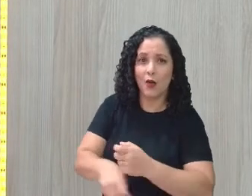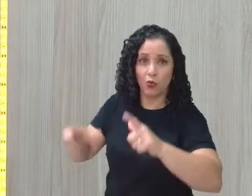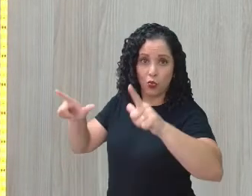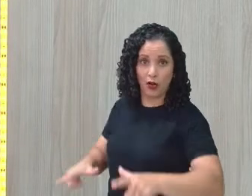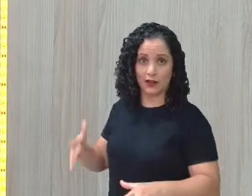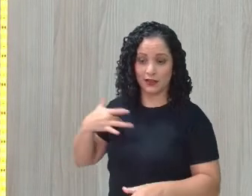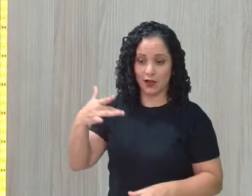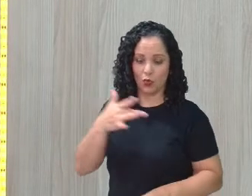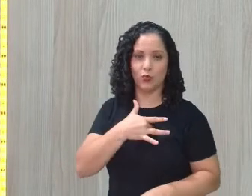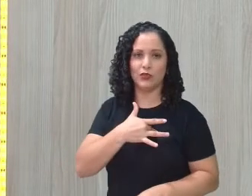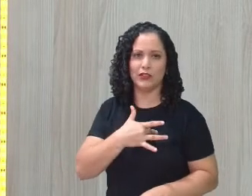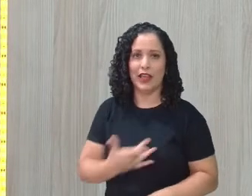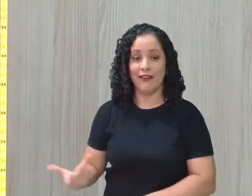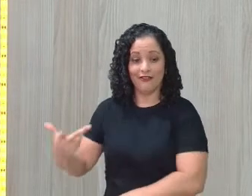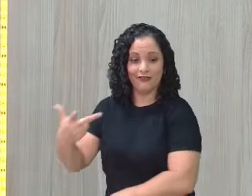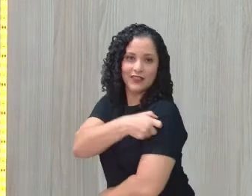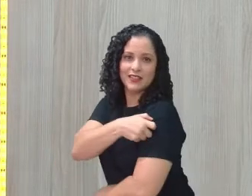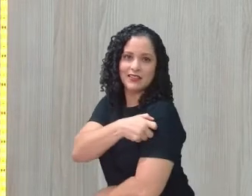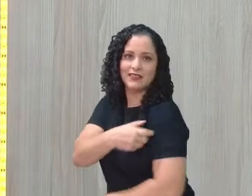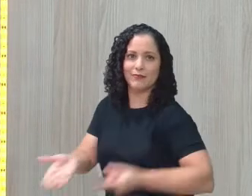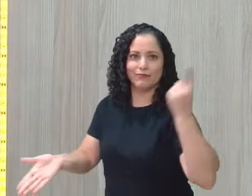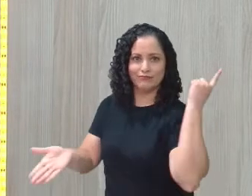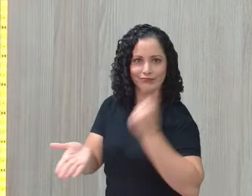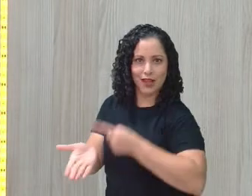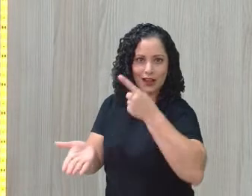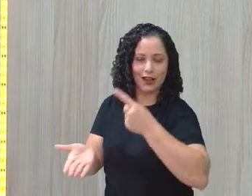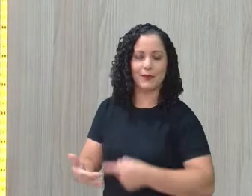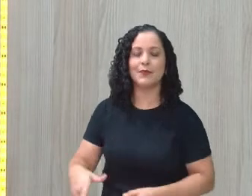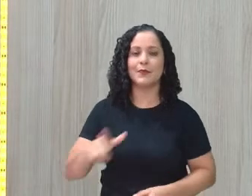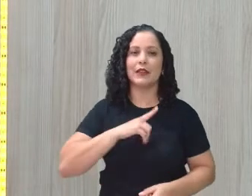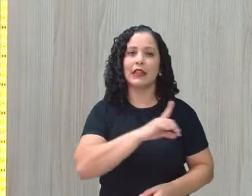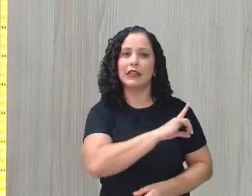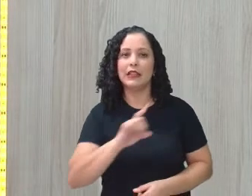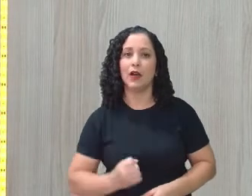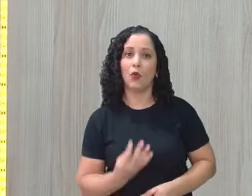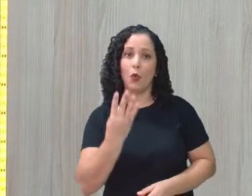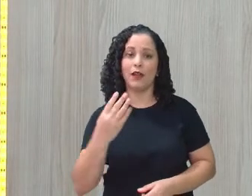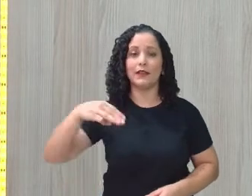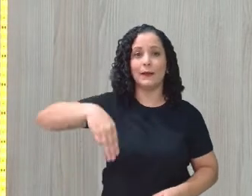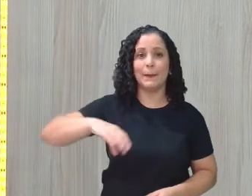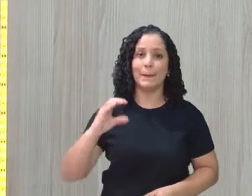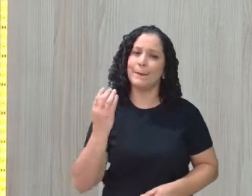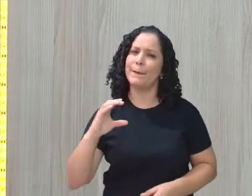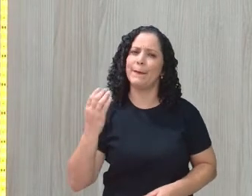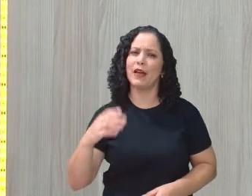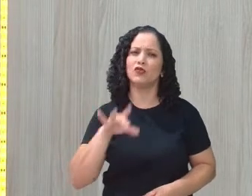vacinal. Nós temos dados da Secretaria de Saúde do dia 4 de março, professora, que só